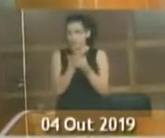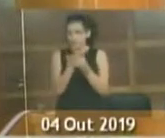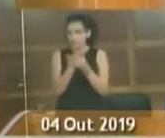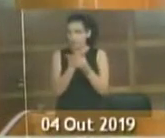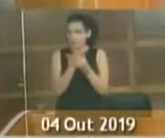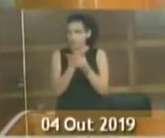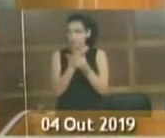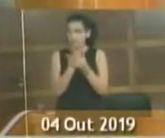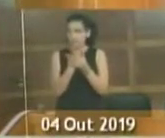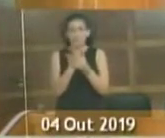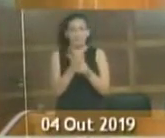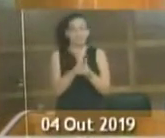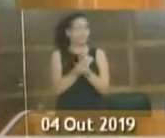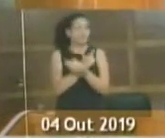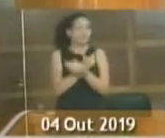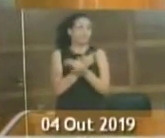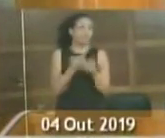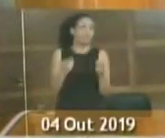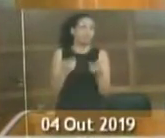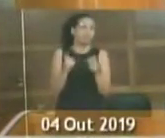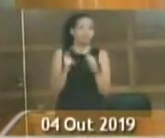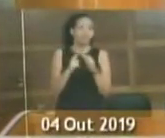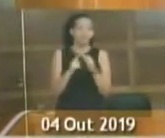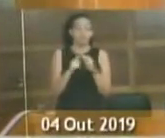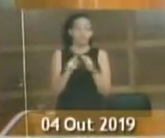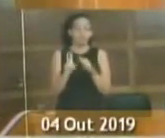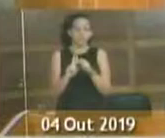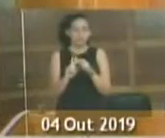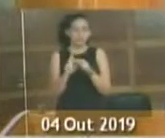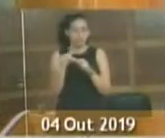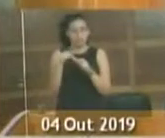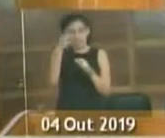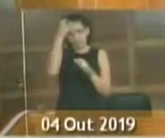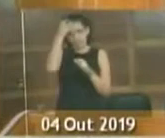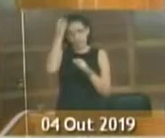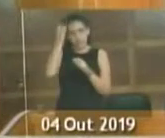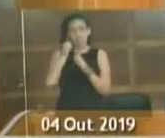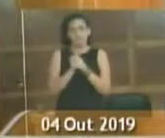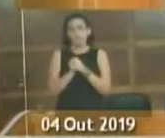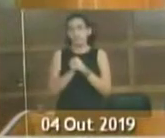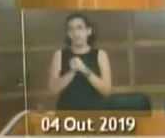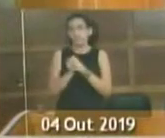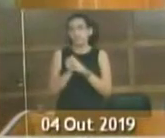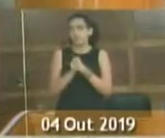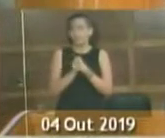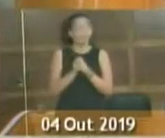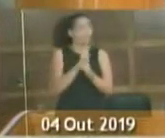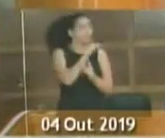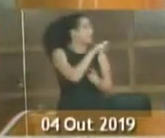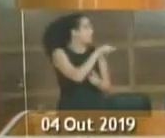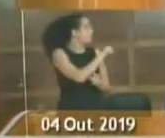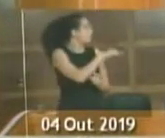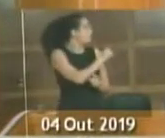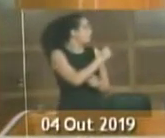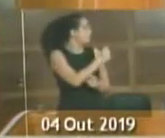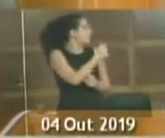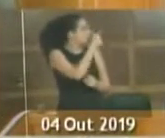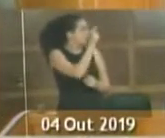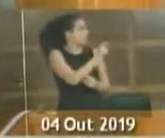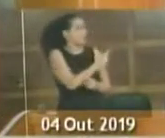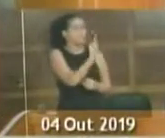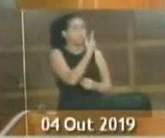Né, nós temos vários médicos veterinários aqui em Angra super dedicados. E a Luana é uma delas nessa